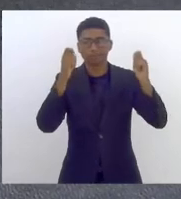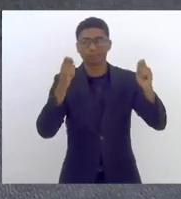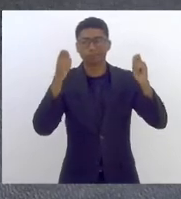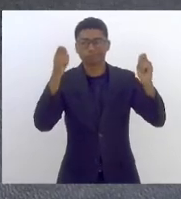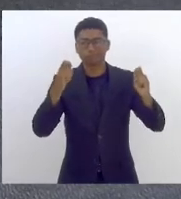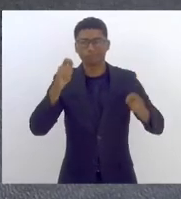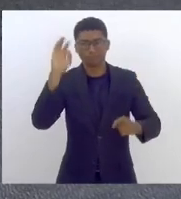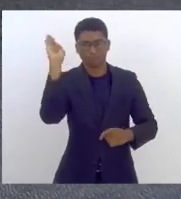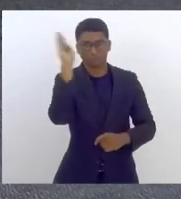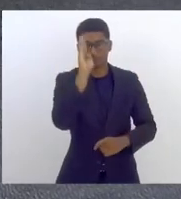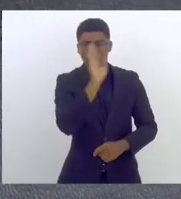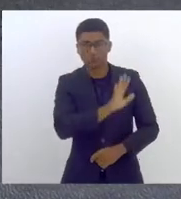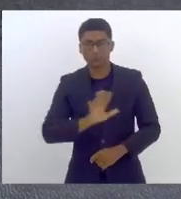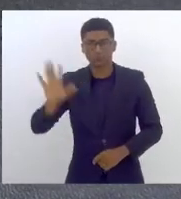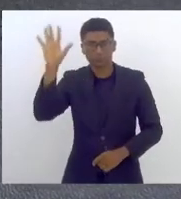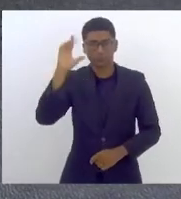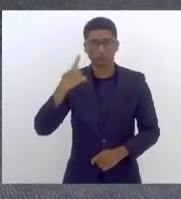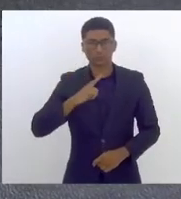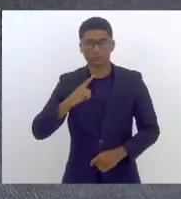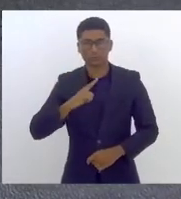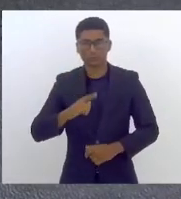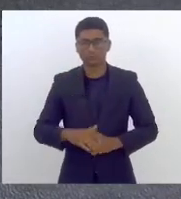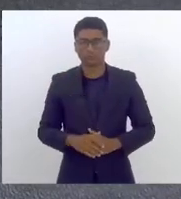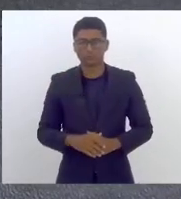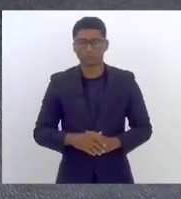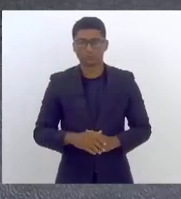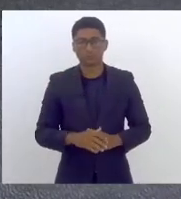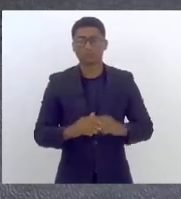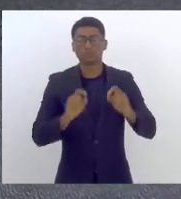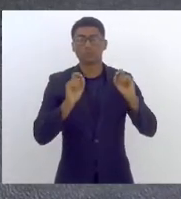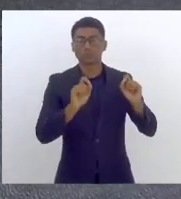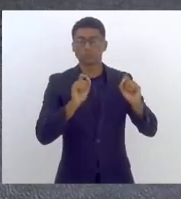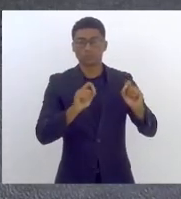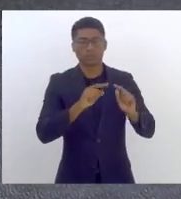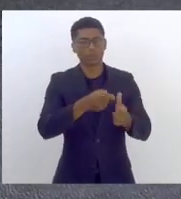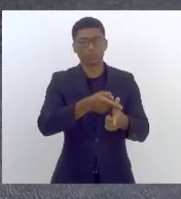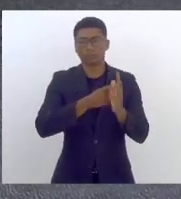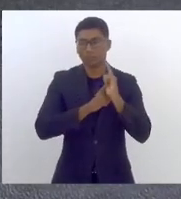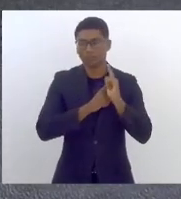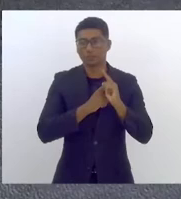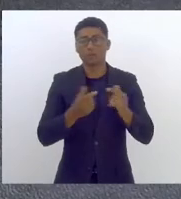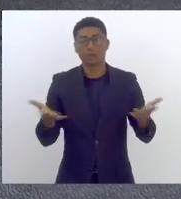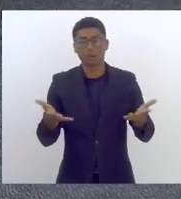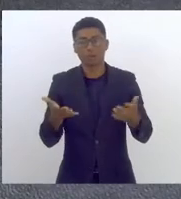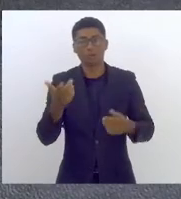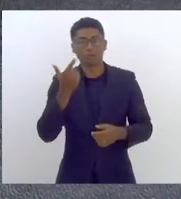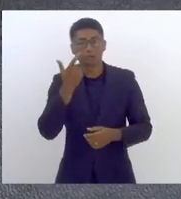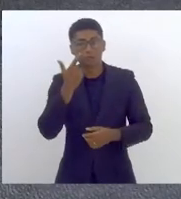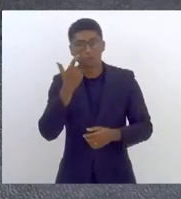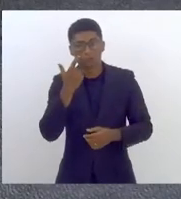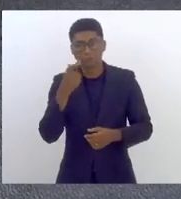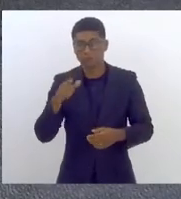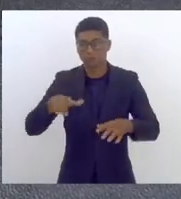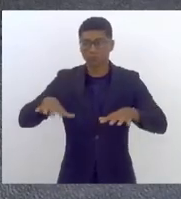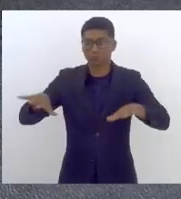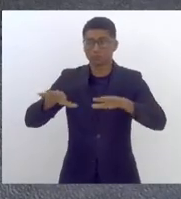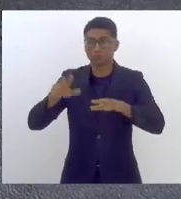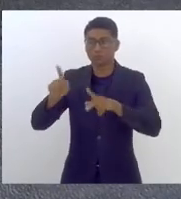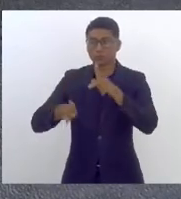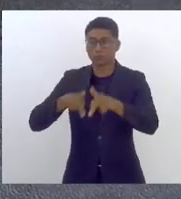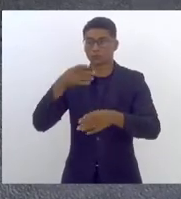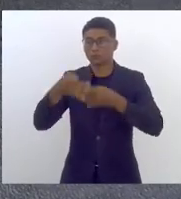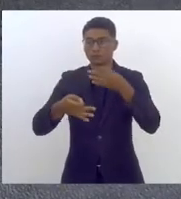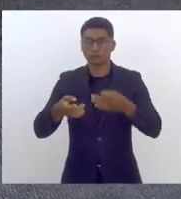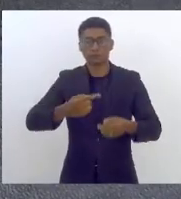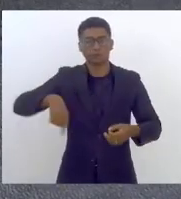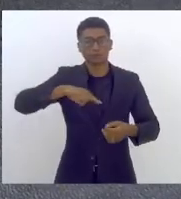em todo o Brasil e realmente ele suspenderam e vai haver essa consulta pública e nós vamos chamar